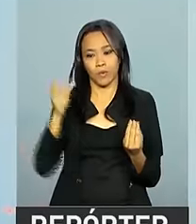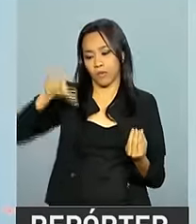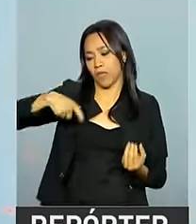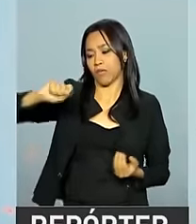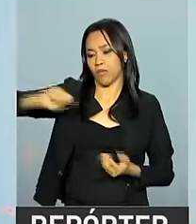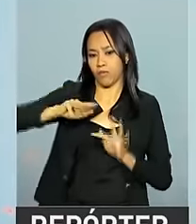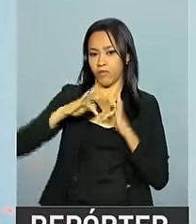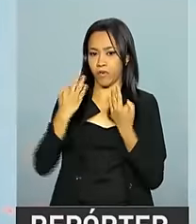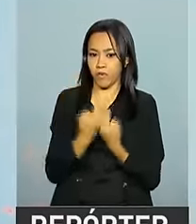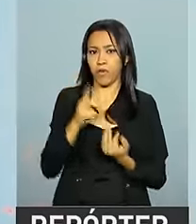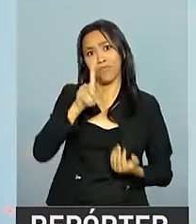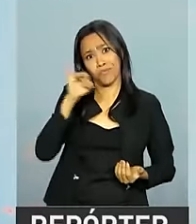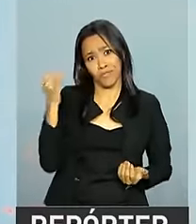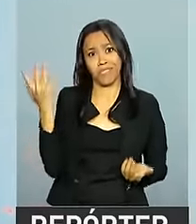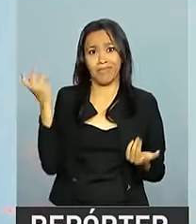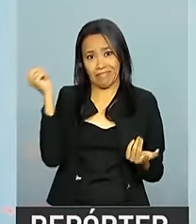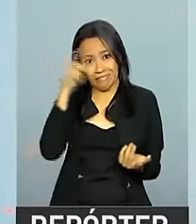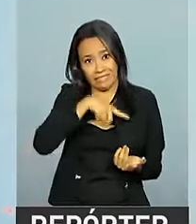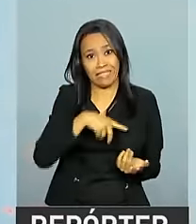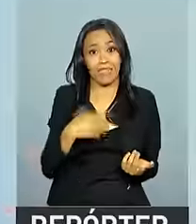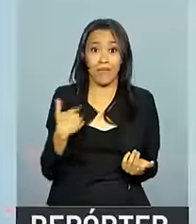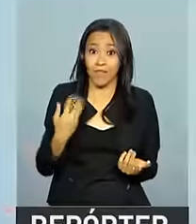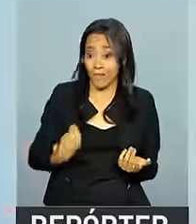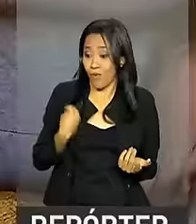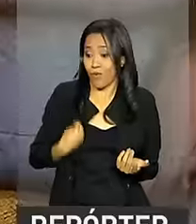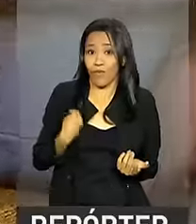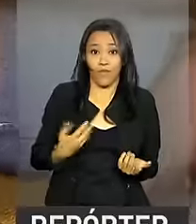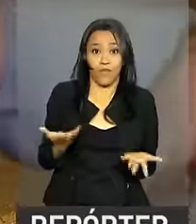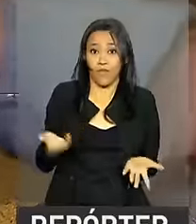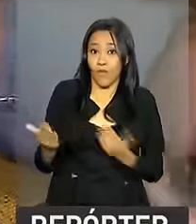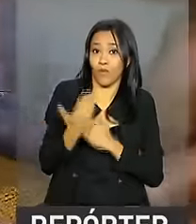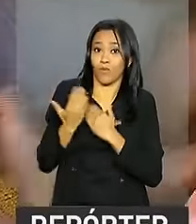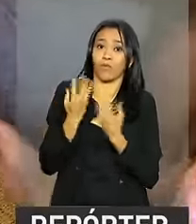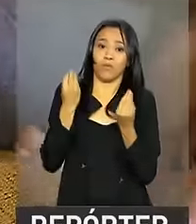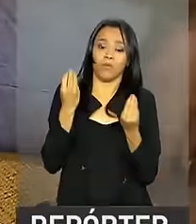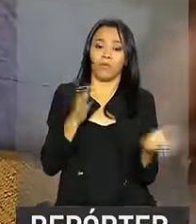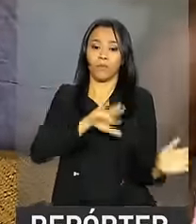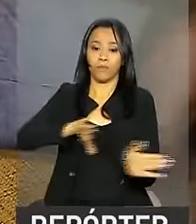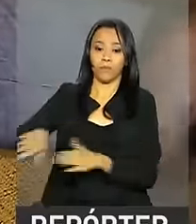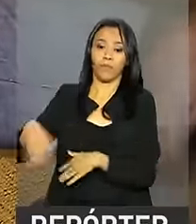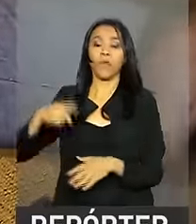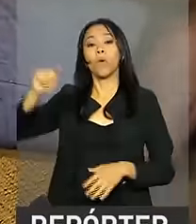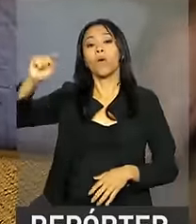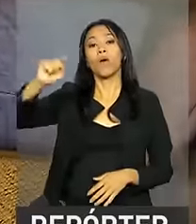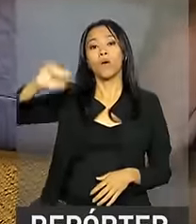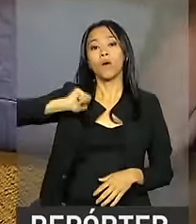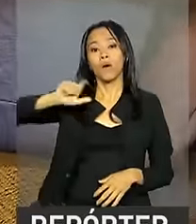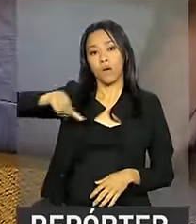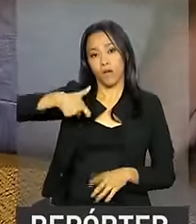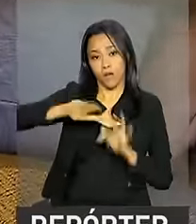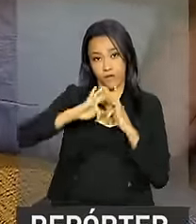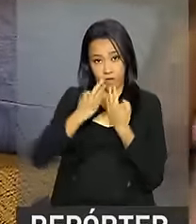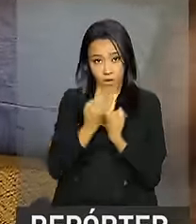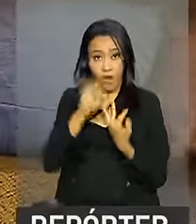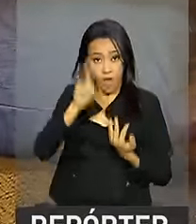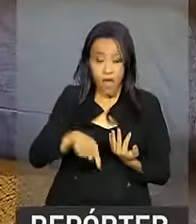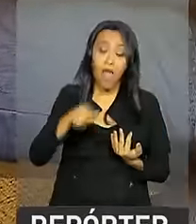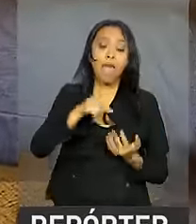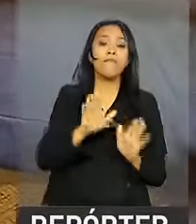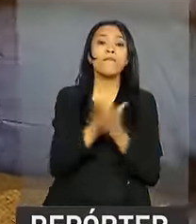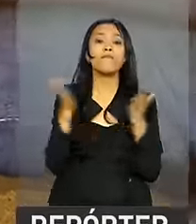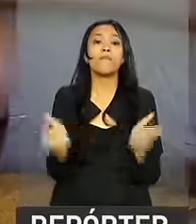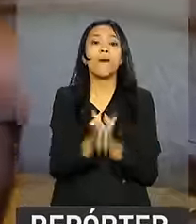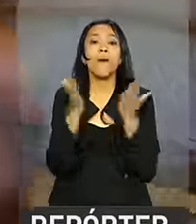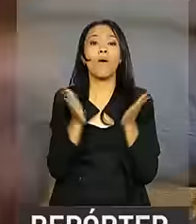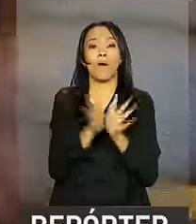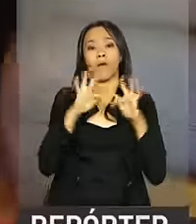hoje, né? Lógico que um dia vai faltar, mas hoje eu não vejo sem ele. O Bolsa Família é destinado a famílias pobres e extremamente